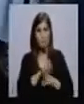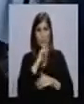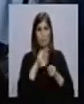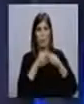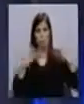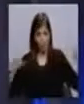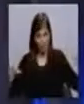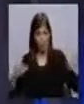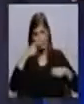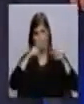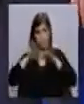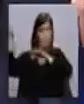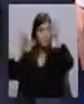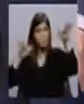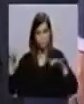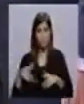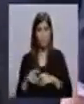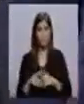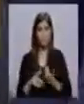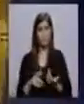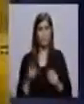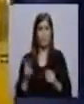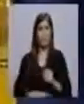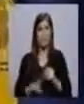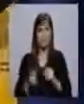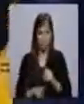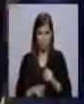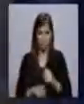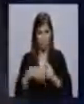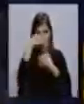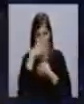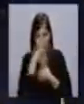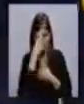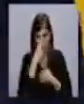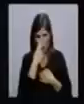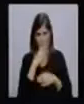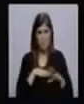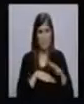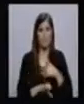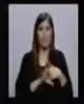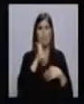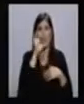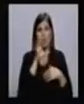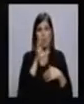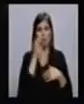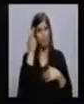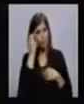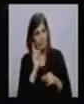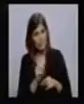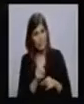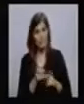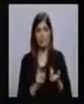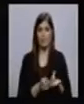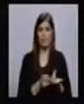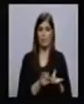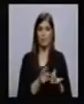mais periféricas. É a segunda vez que a cerimónia nacional do juramento de Hipócrates é feita na Covilhã, com toda a carga simbólica que isso representa,